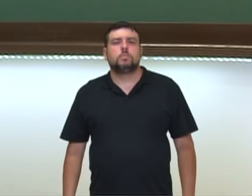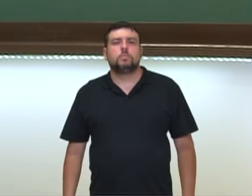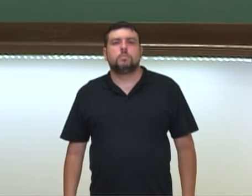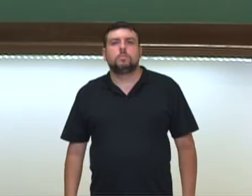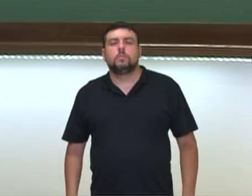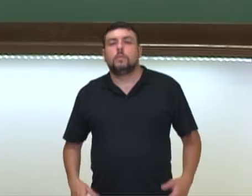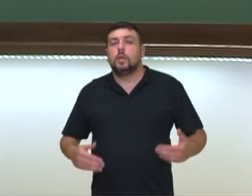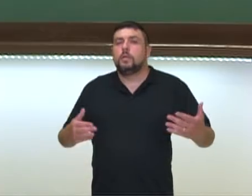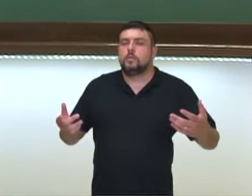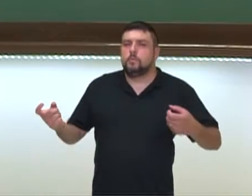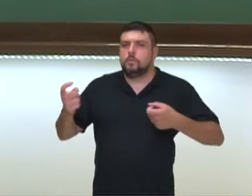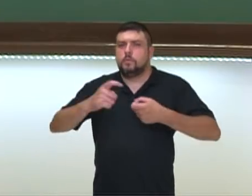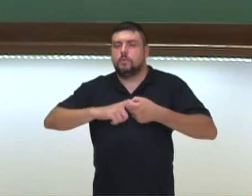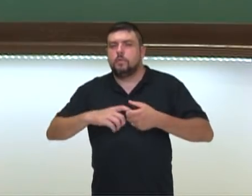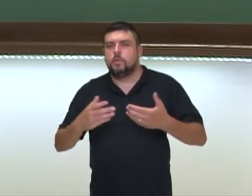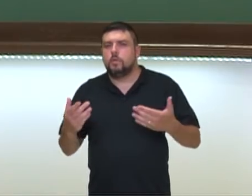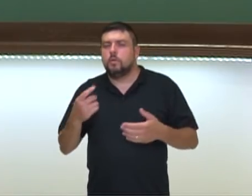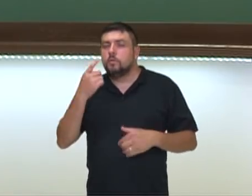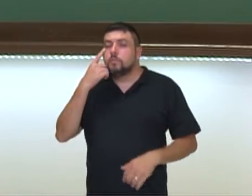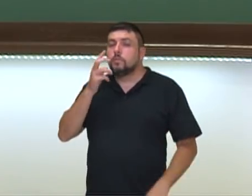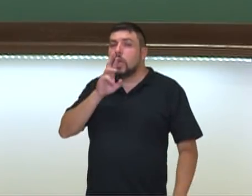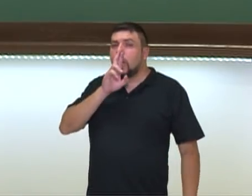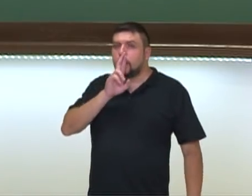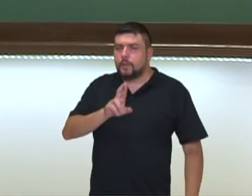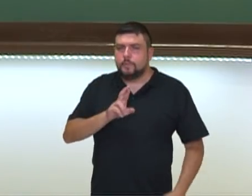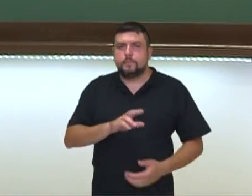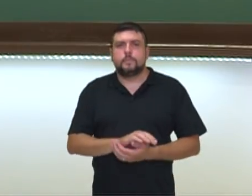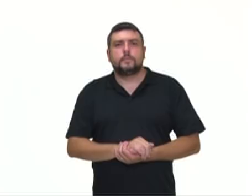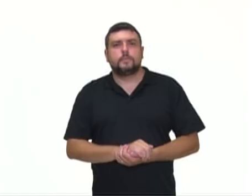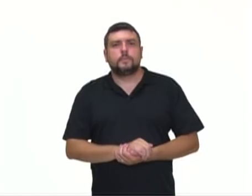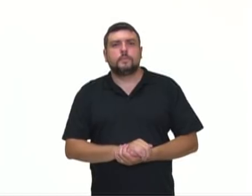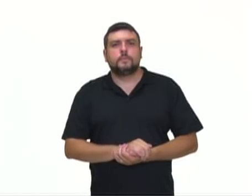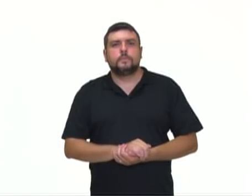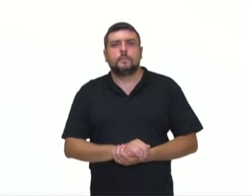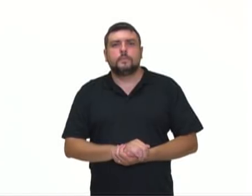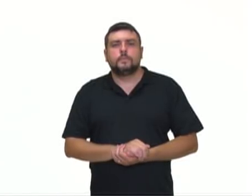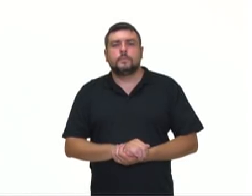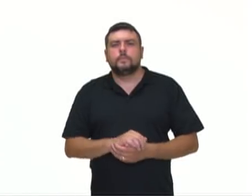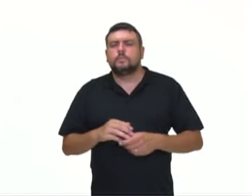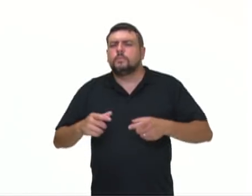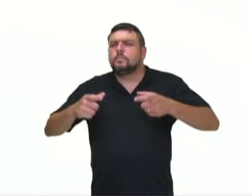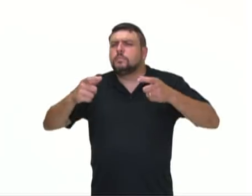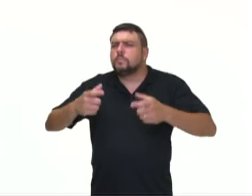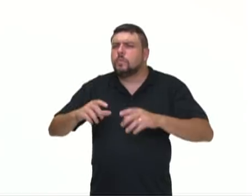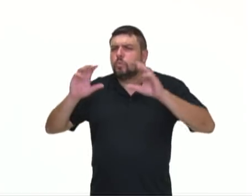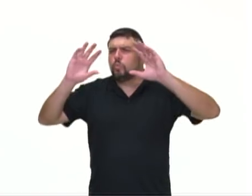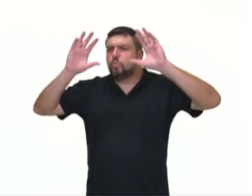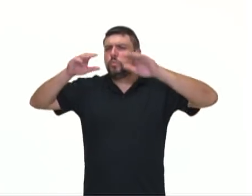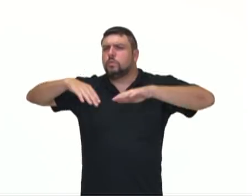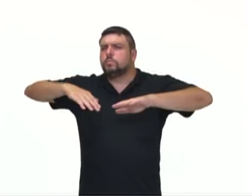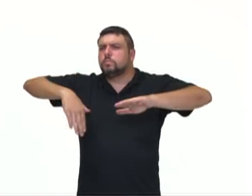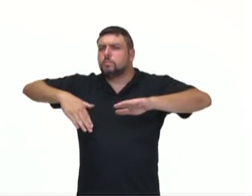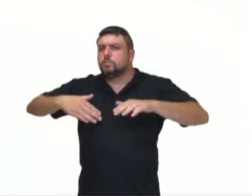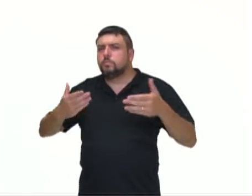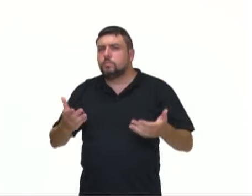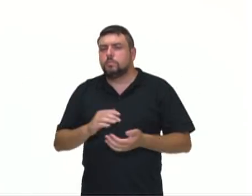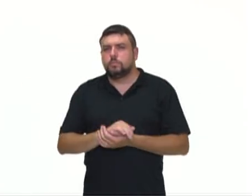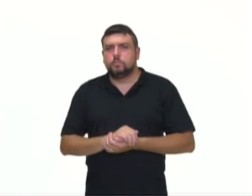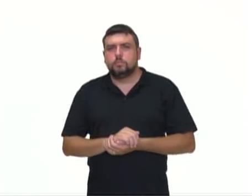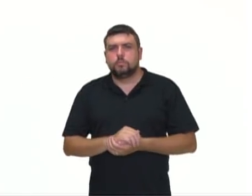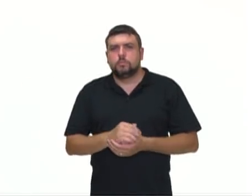Muito bem, estamos de volta e vamos agora para a resposta desse segundo quiz. Então, onde será que vão inventar em que ano? Se você falou que foi